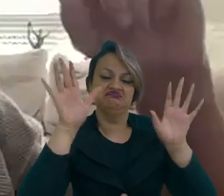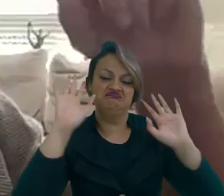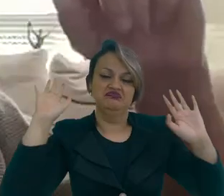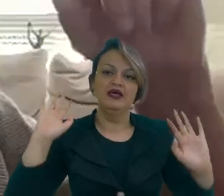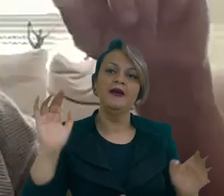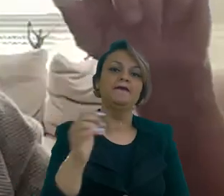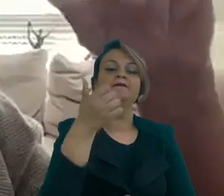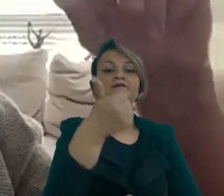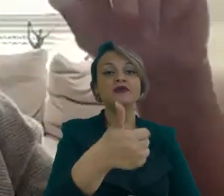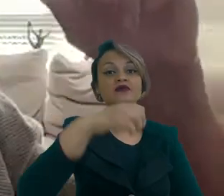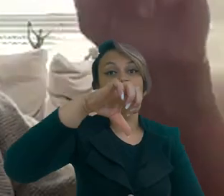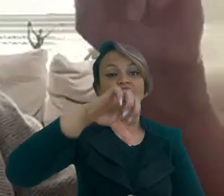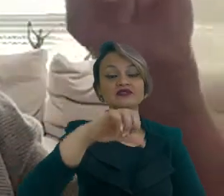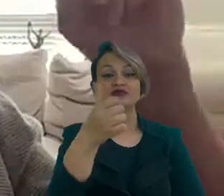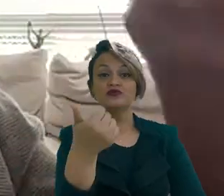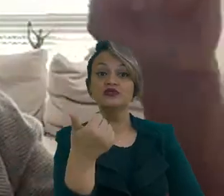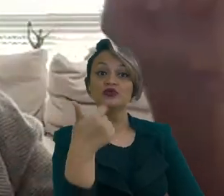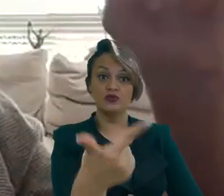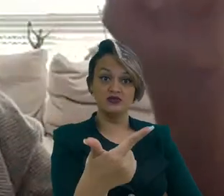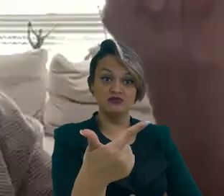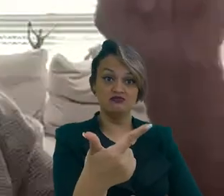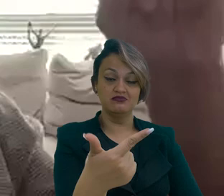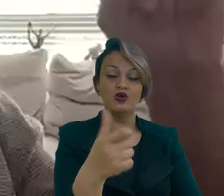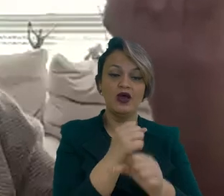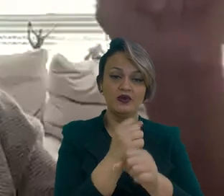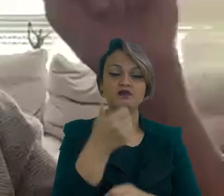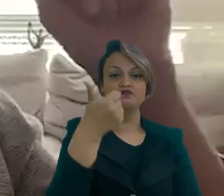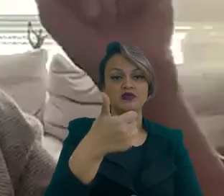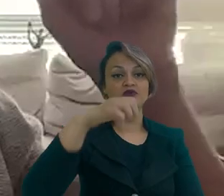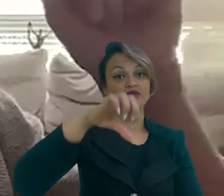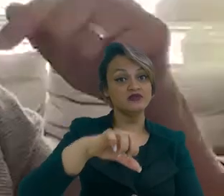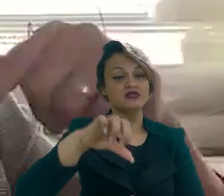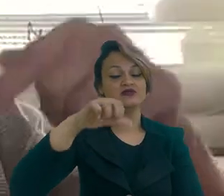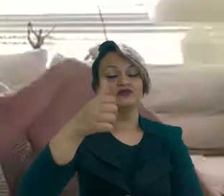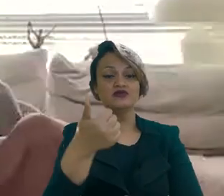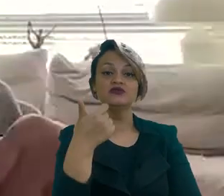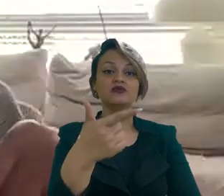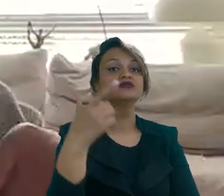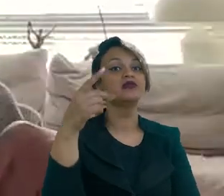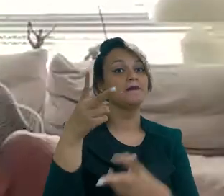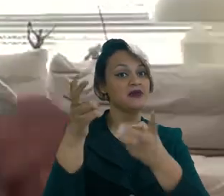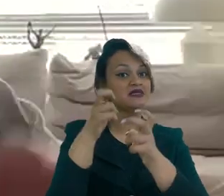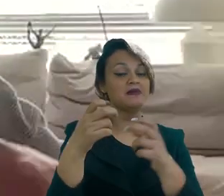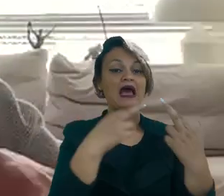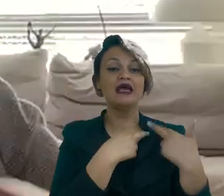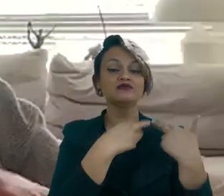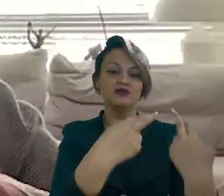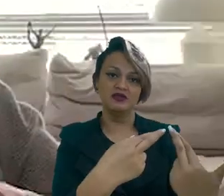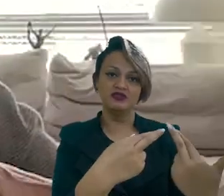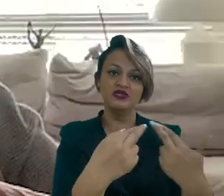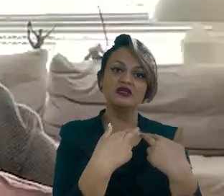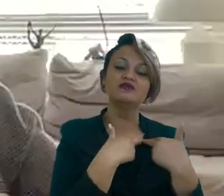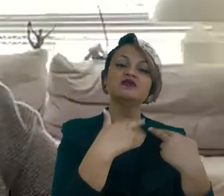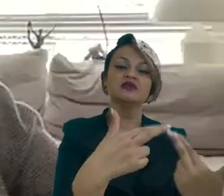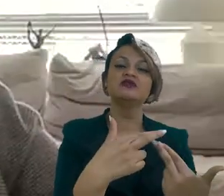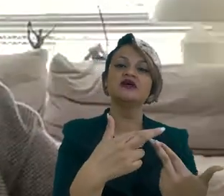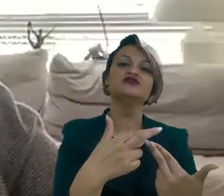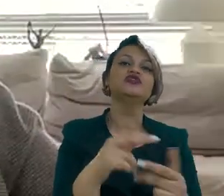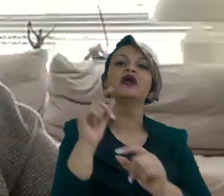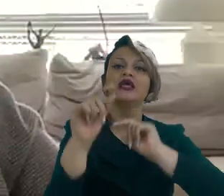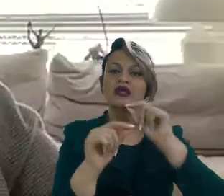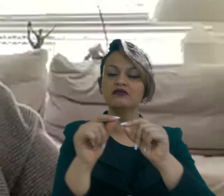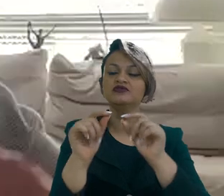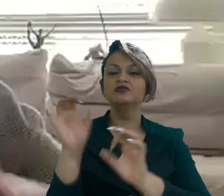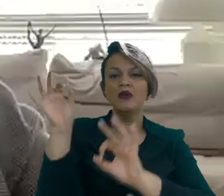20 mil e qualquer coisa 21 de 1912 e reconhece a responsabilidade objetiva